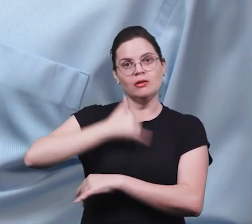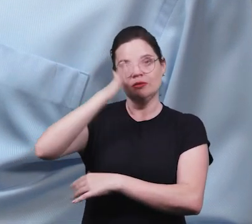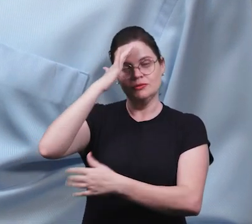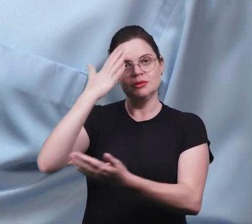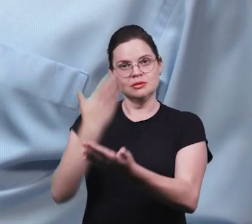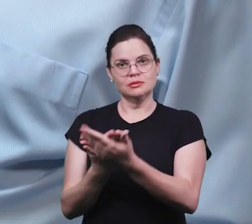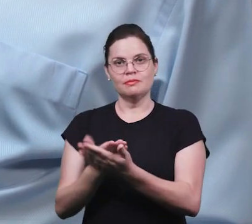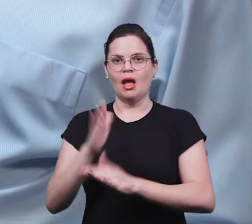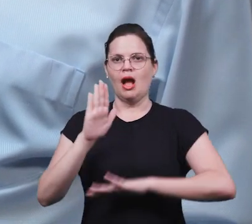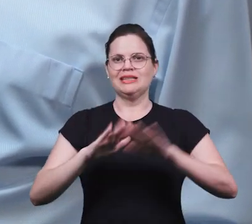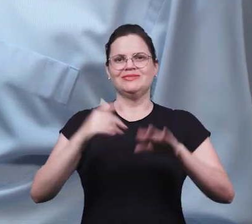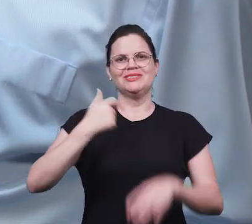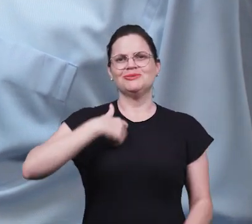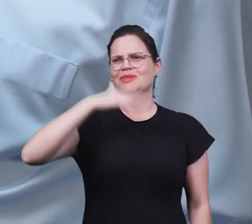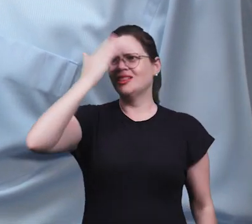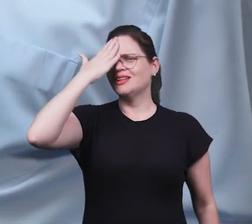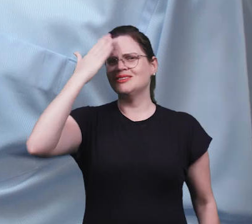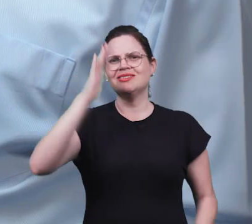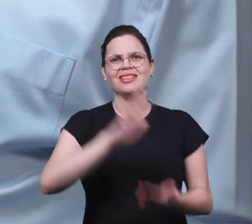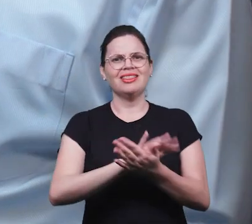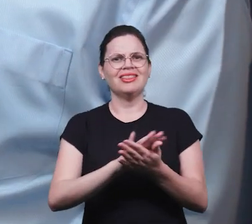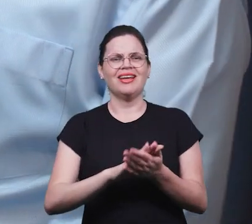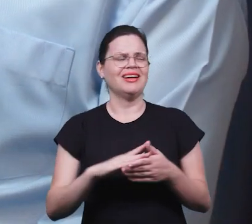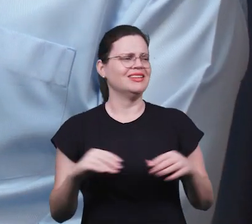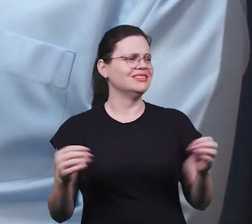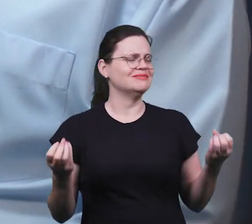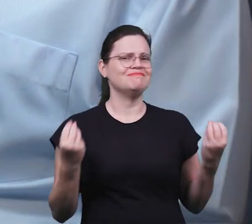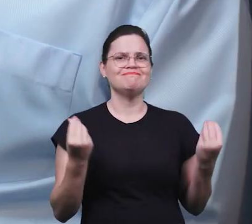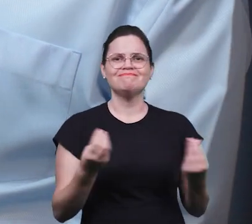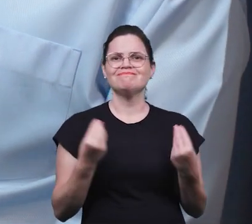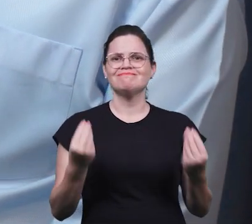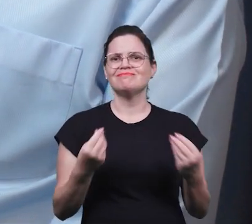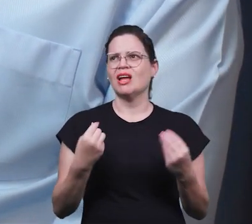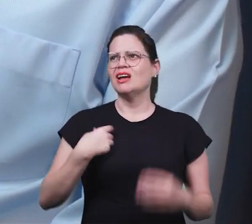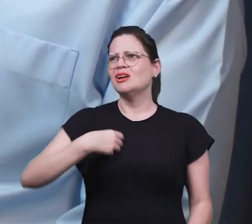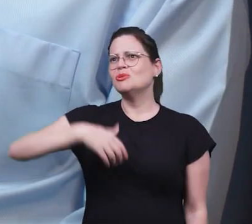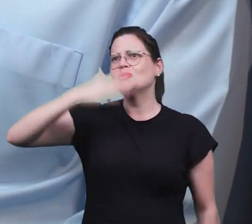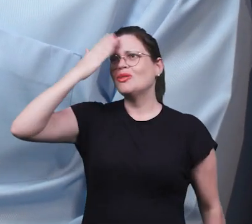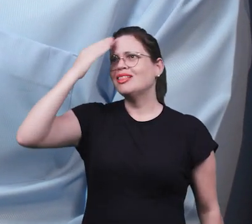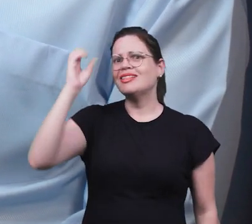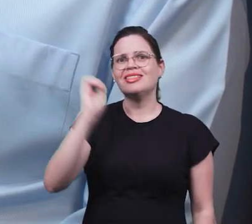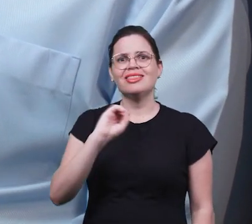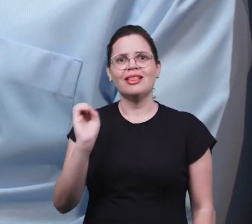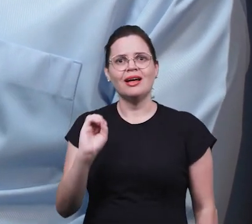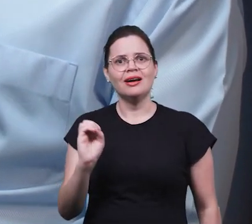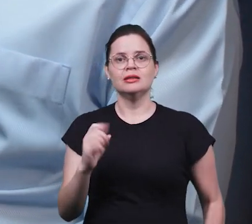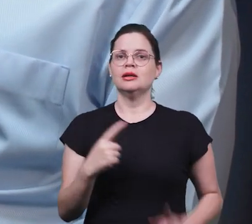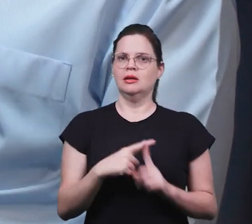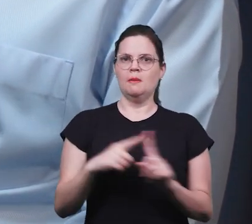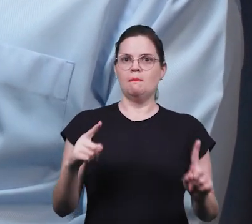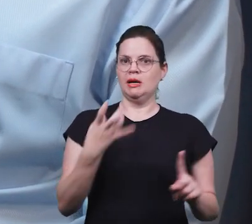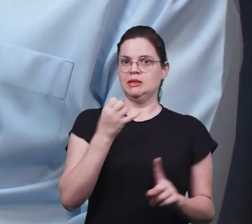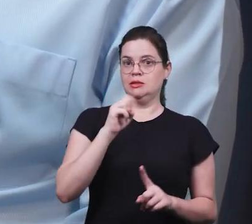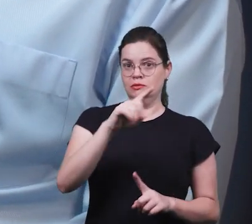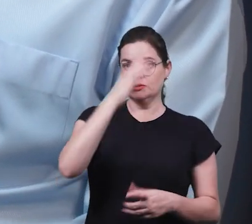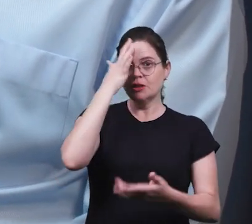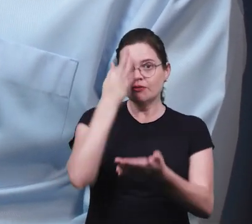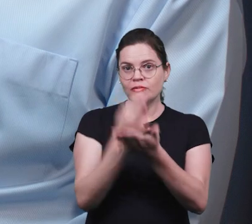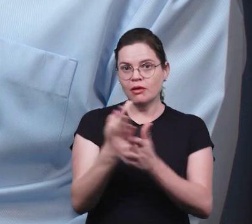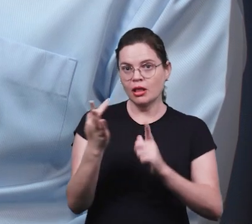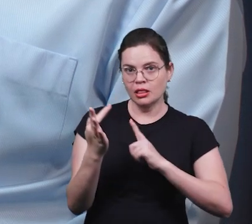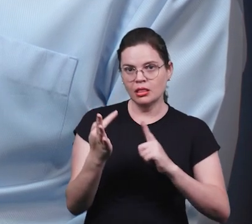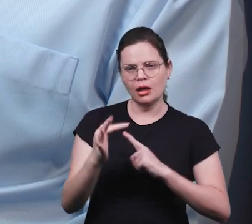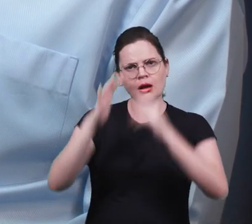vezes você pode até não entender. Por isso que o justo vive da fé. E a fé é essa confiança em Deus. Deus falou, acabou.